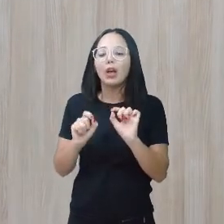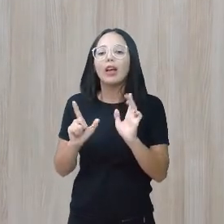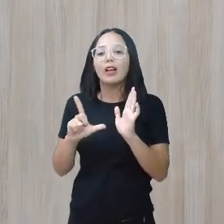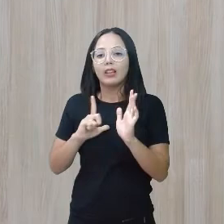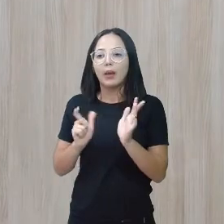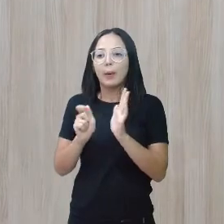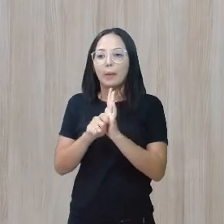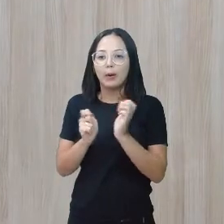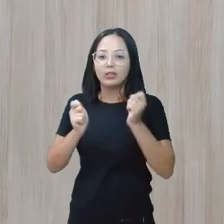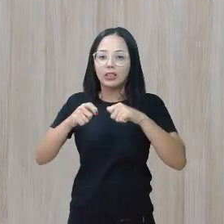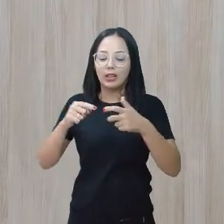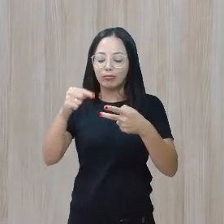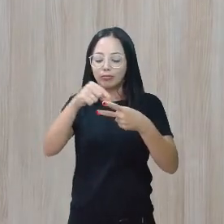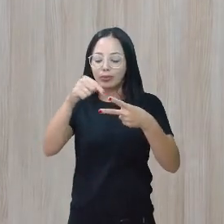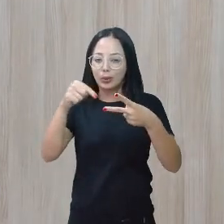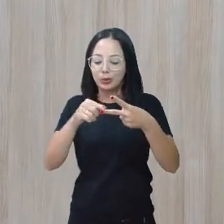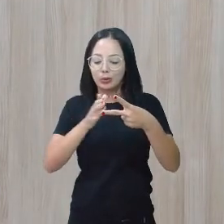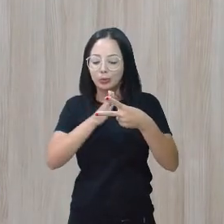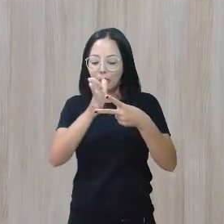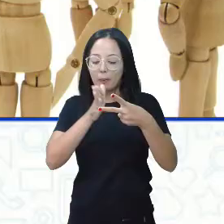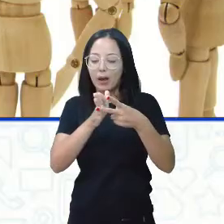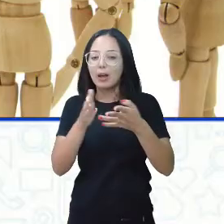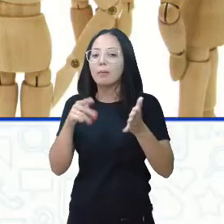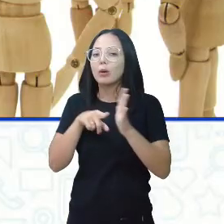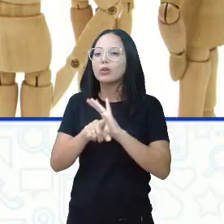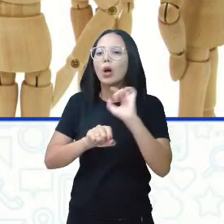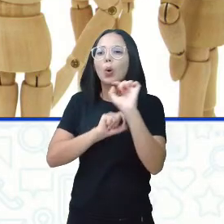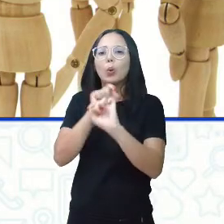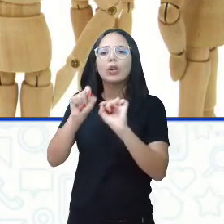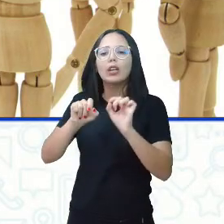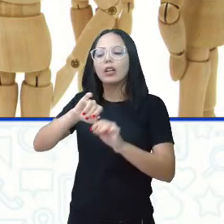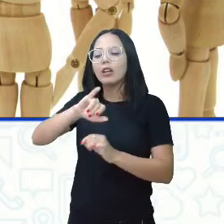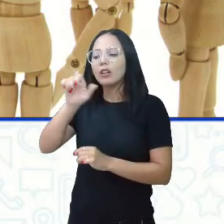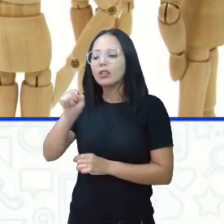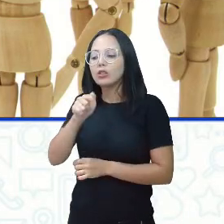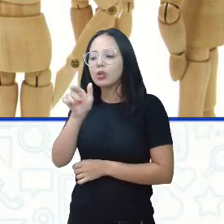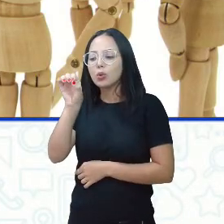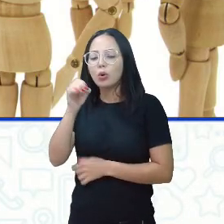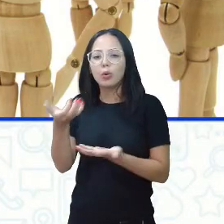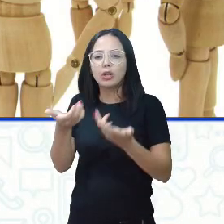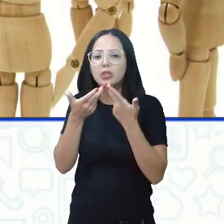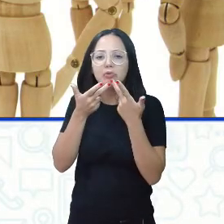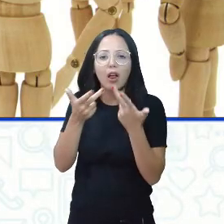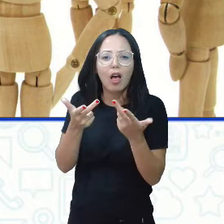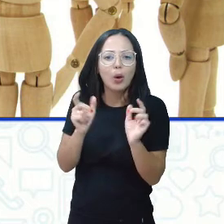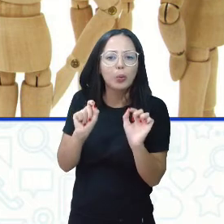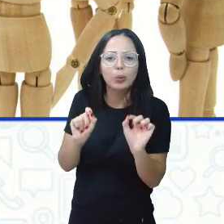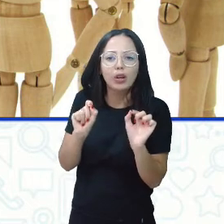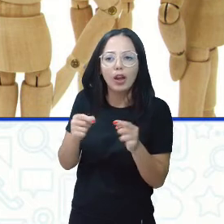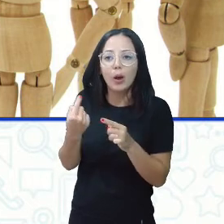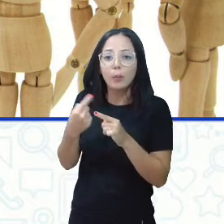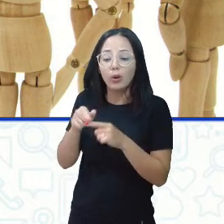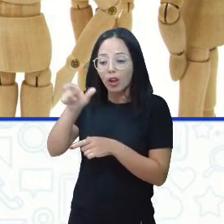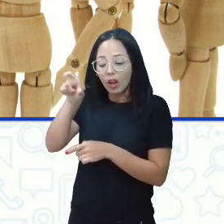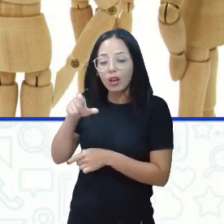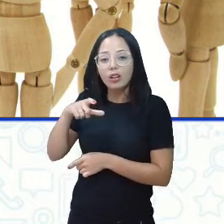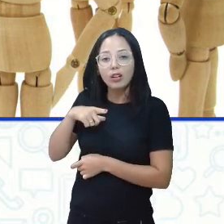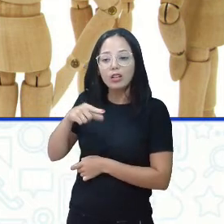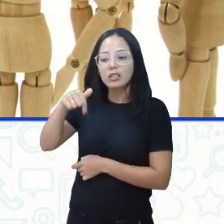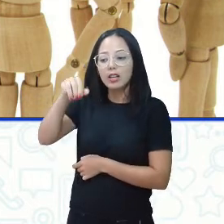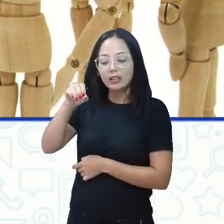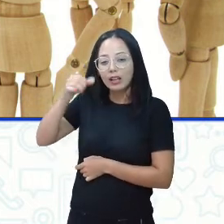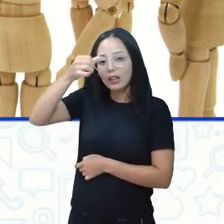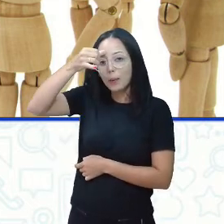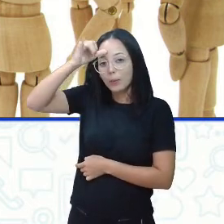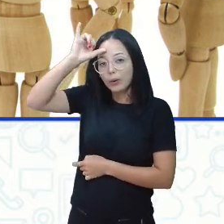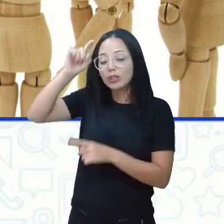pode entender das duas formas, né? E o que João quis dizer? Que ele tem 70 bois inteiros também, né? Só que